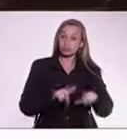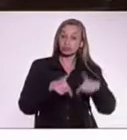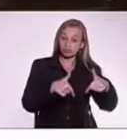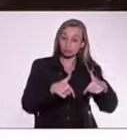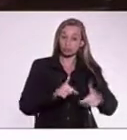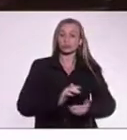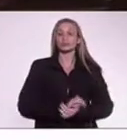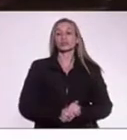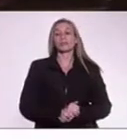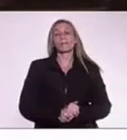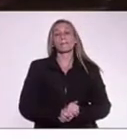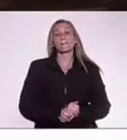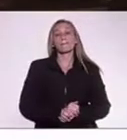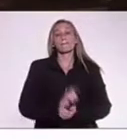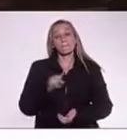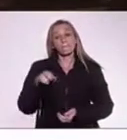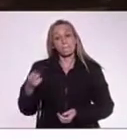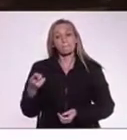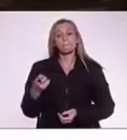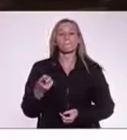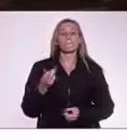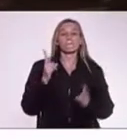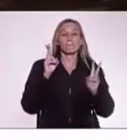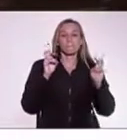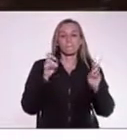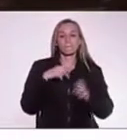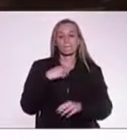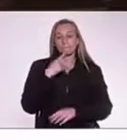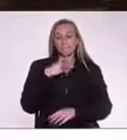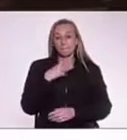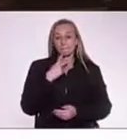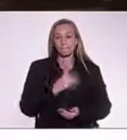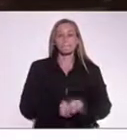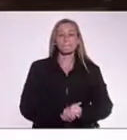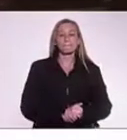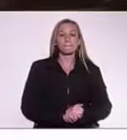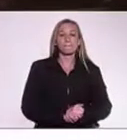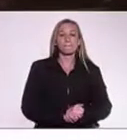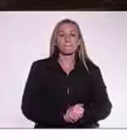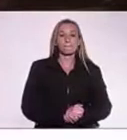missão? Outro questionamento que fiz foi sobre o custeio